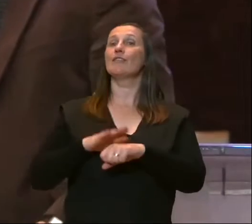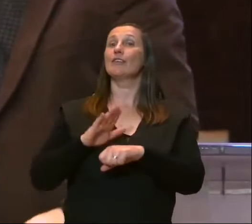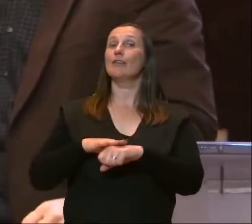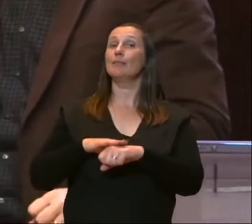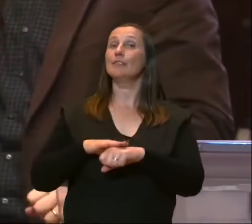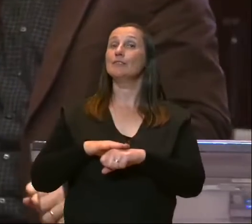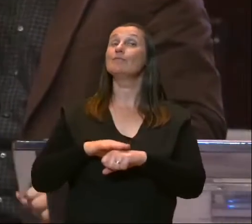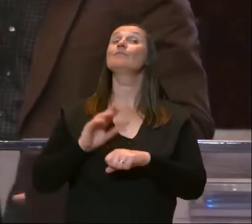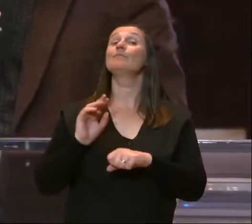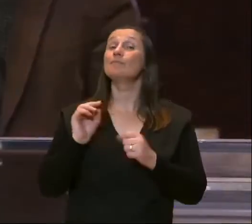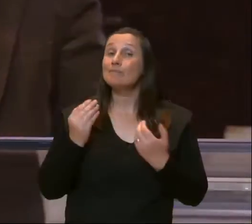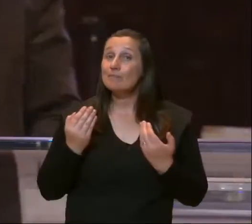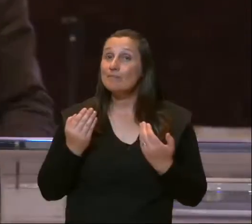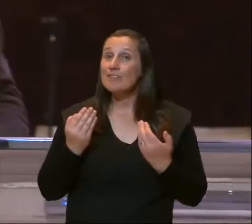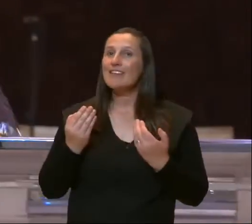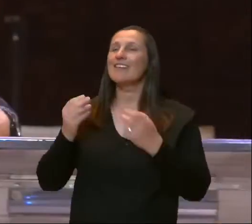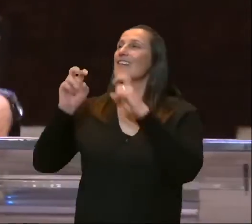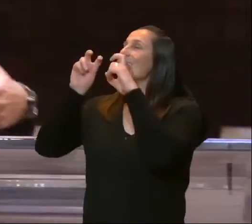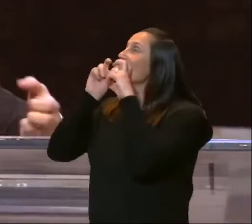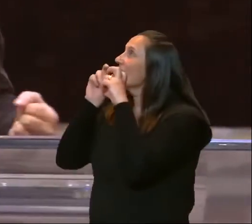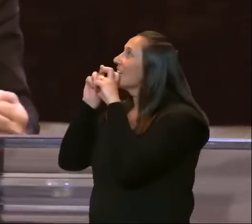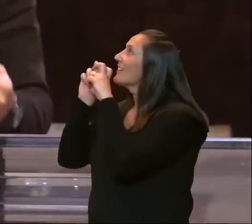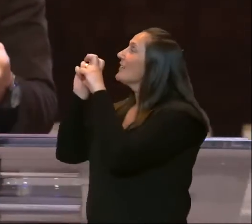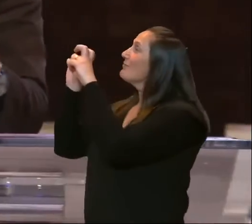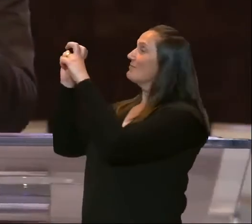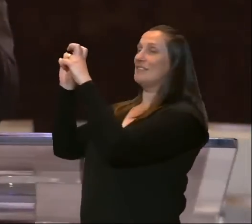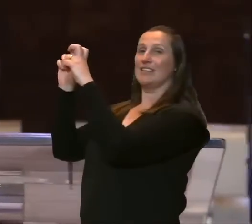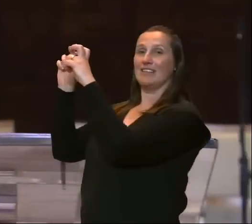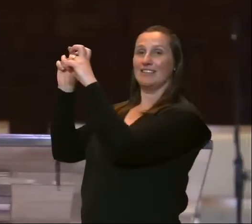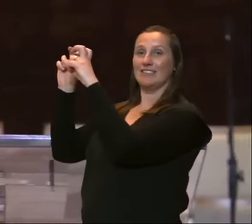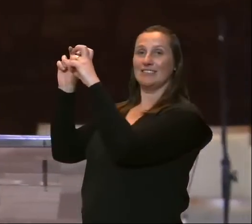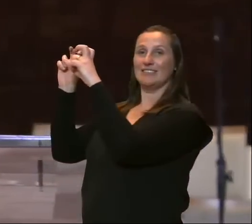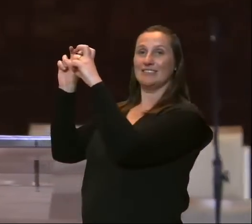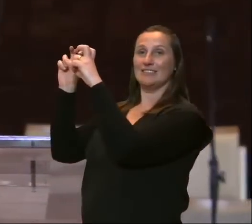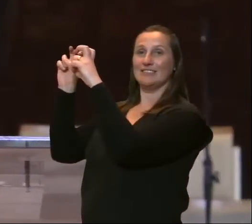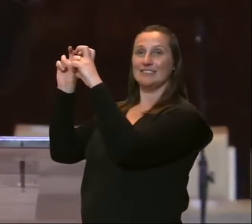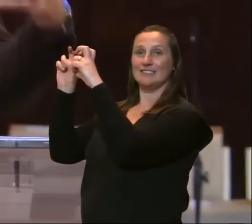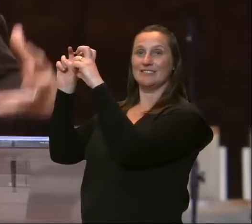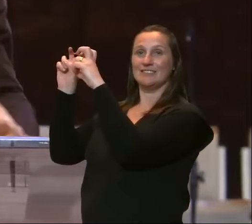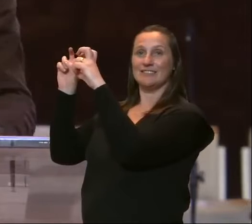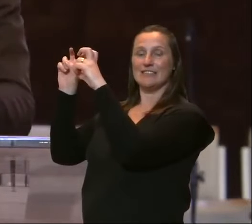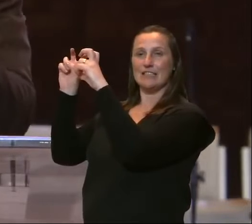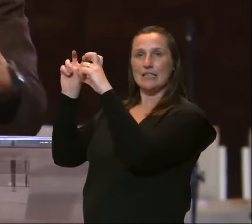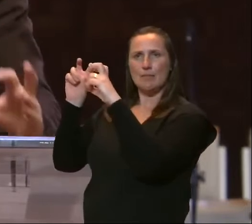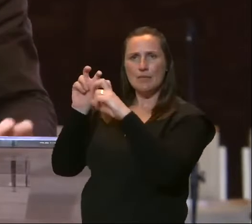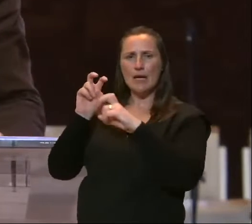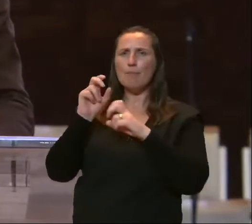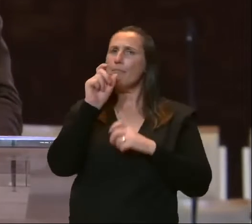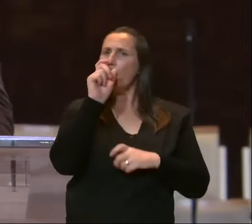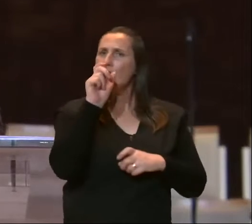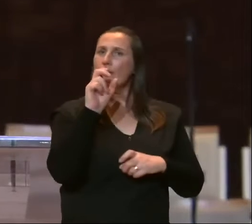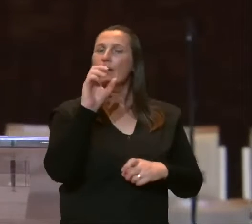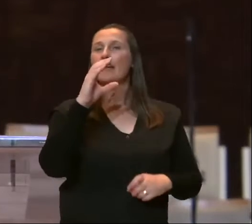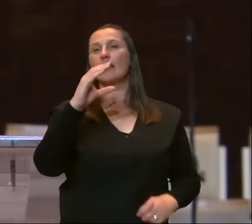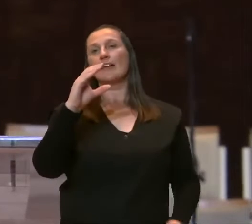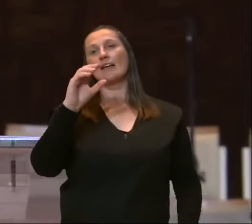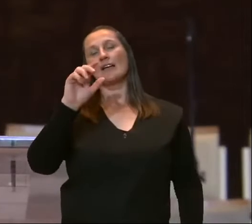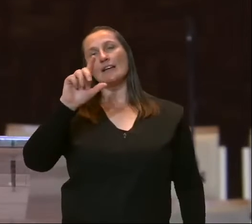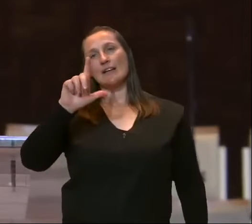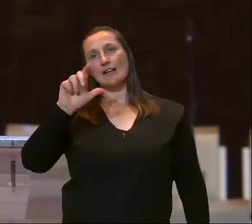Deus. E aqui a palavra clamor é um pedido intenso, um pedido de